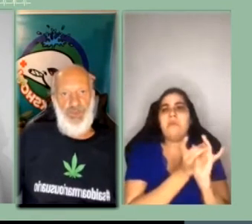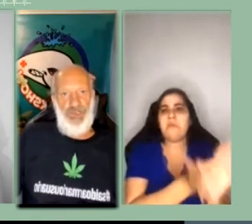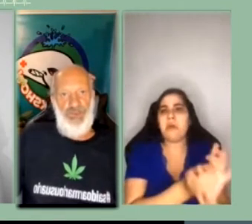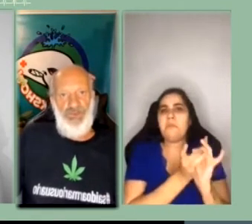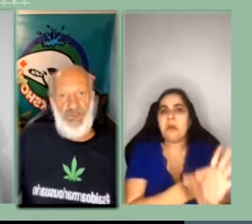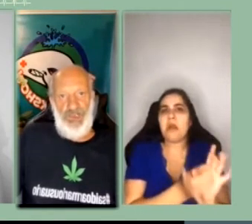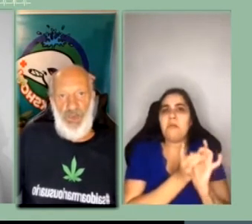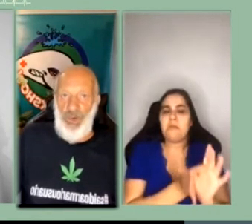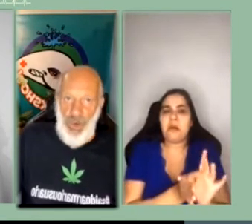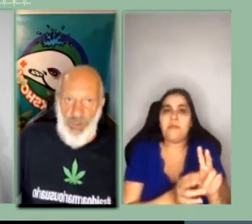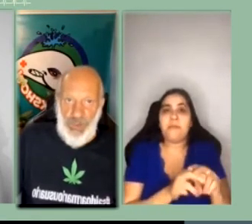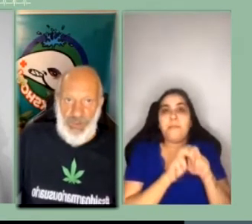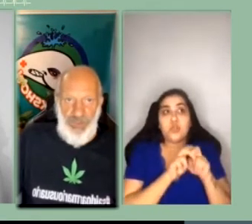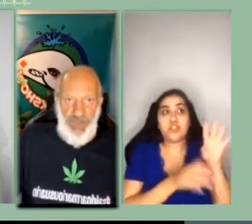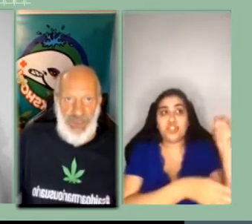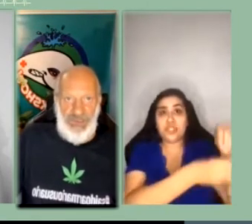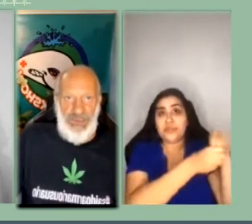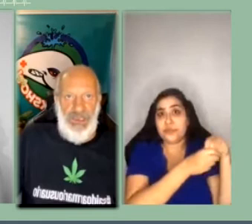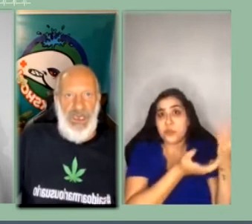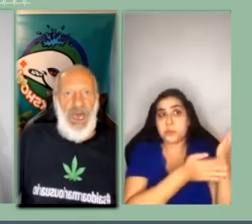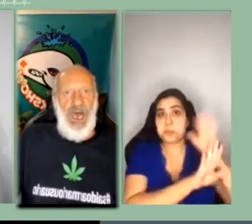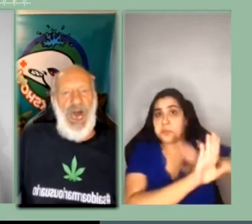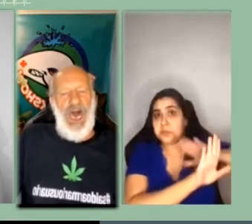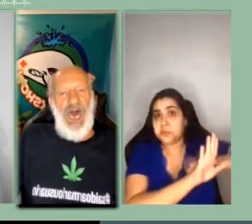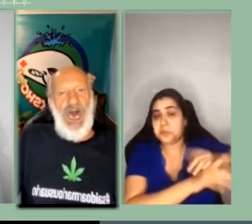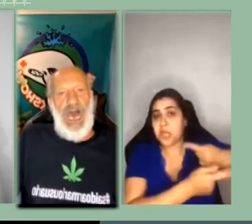seus motivos econômicos, talvez,